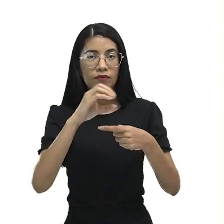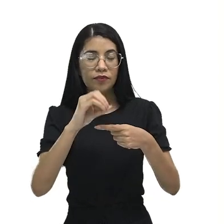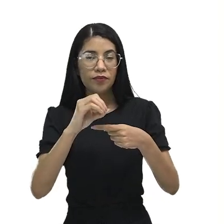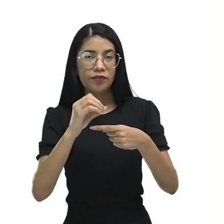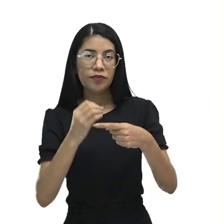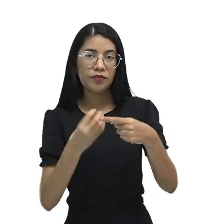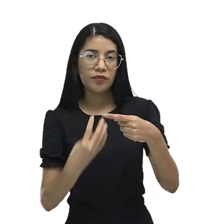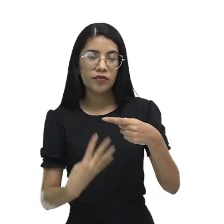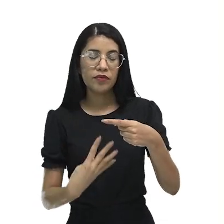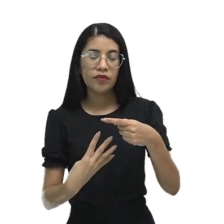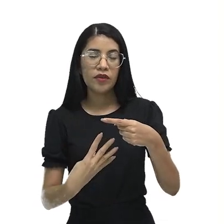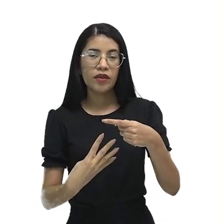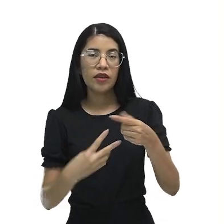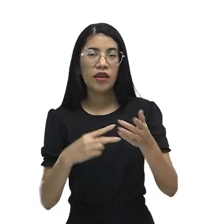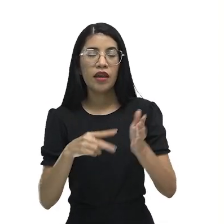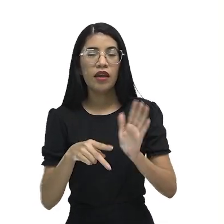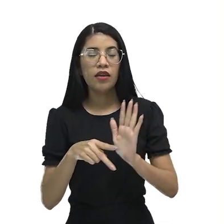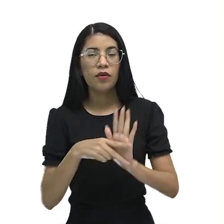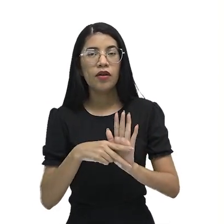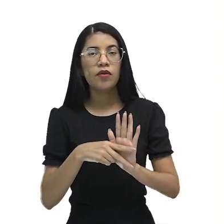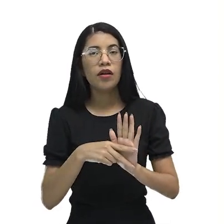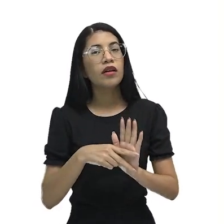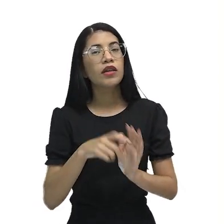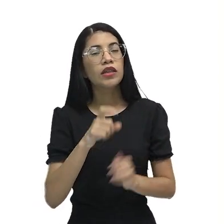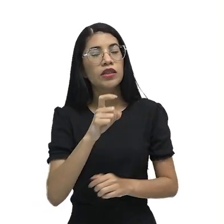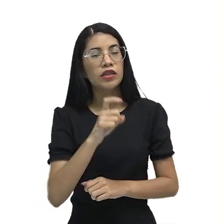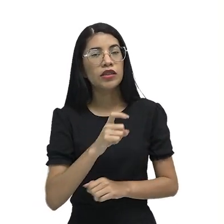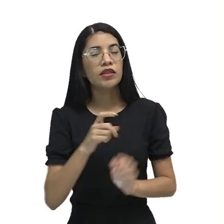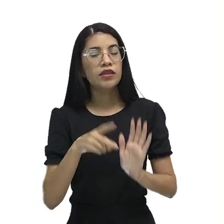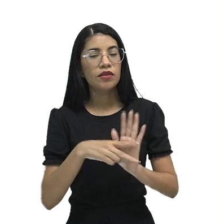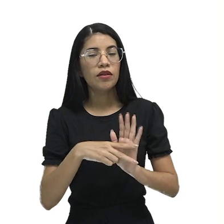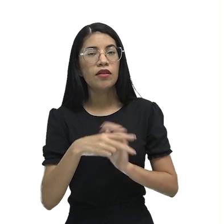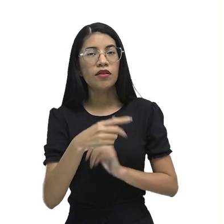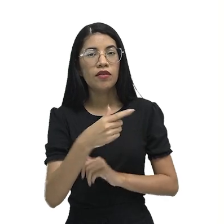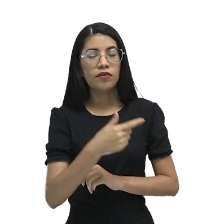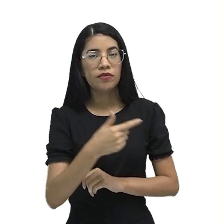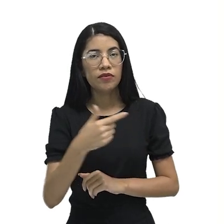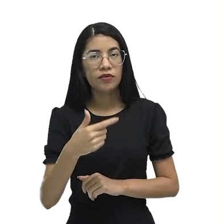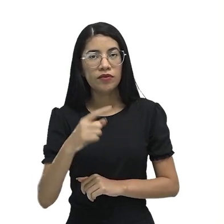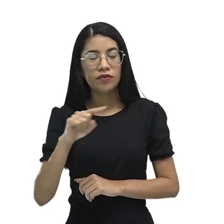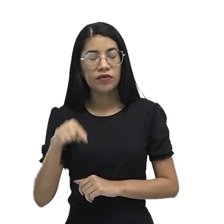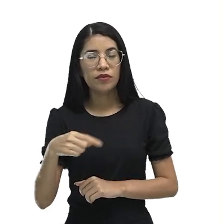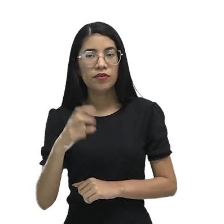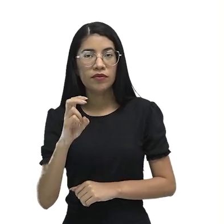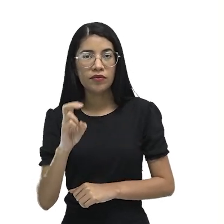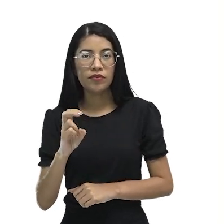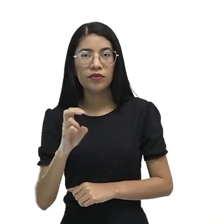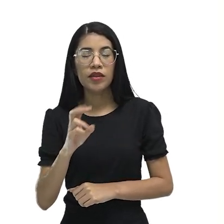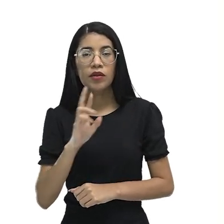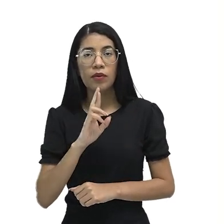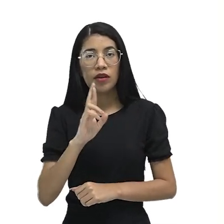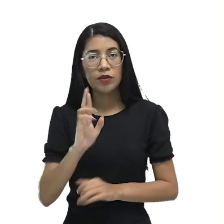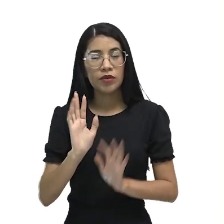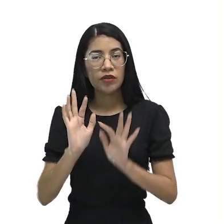22,5, ok? 22,5. Muito bem. Aqui está o